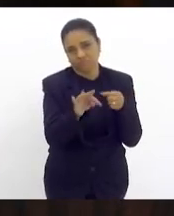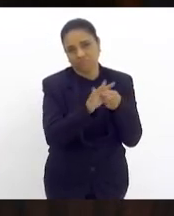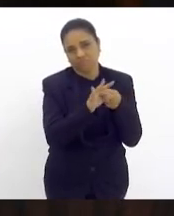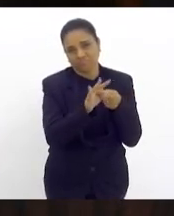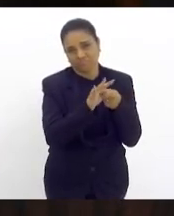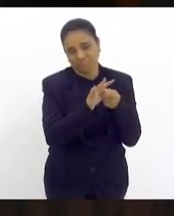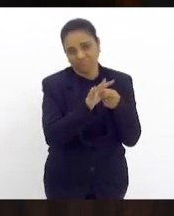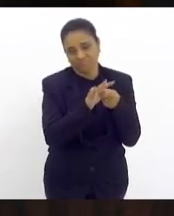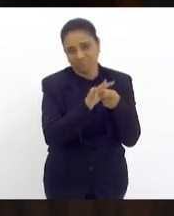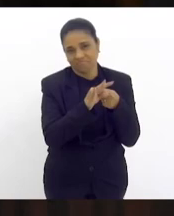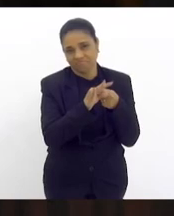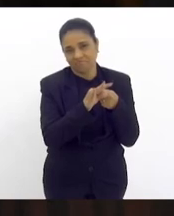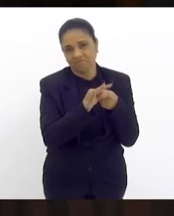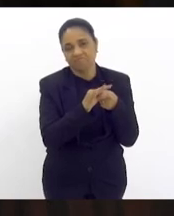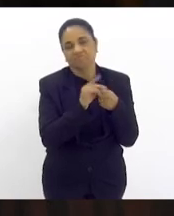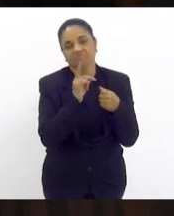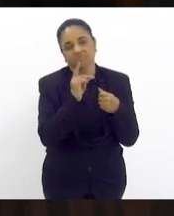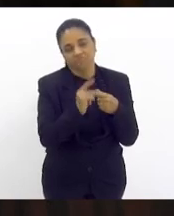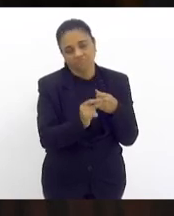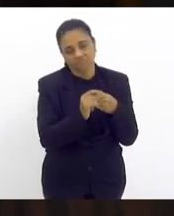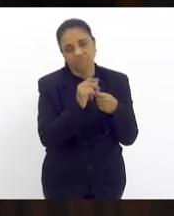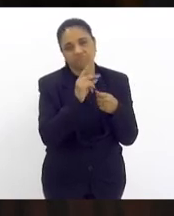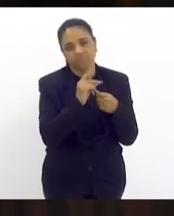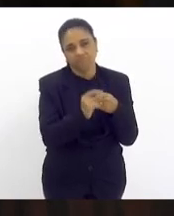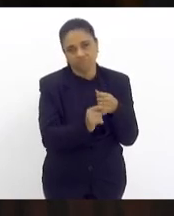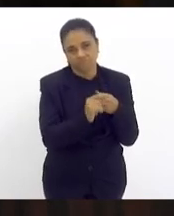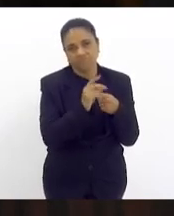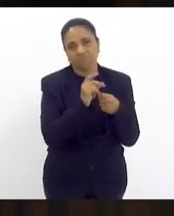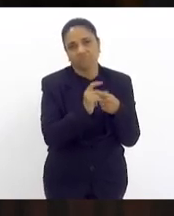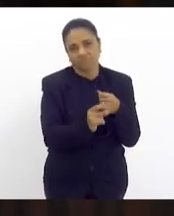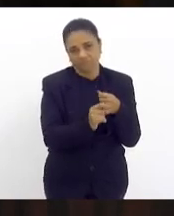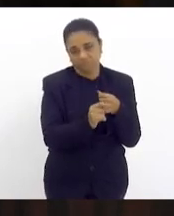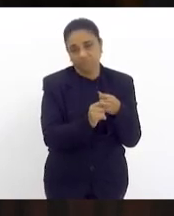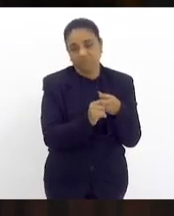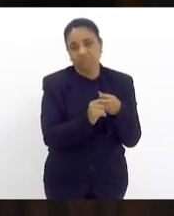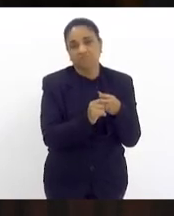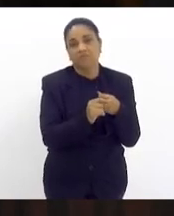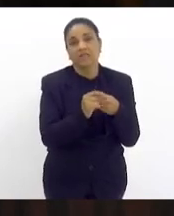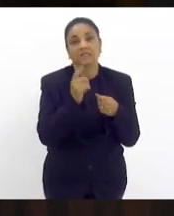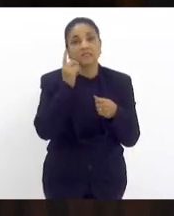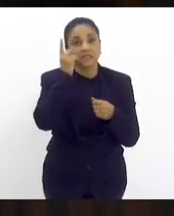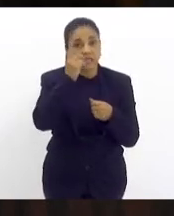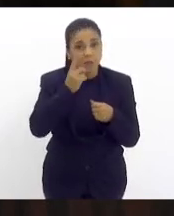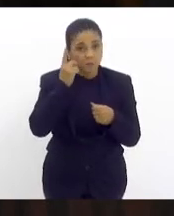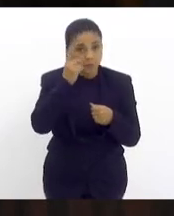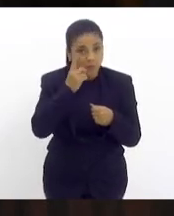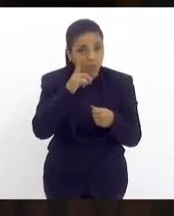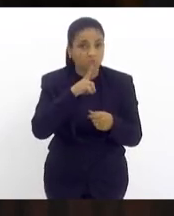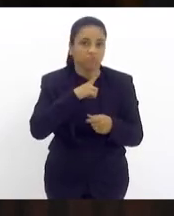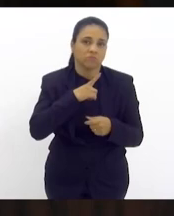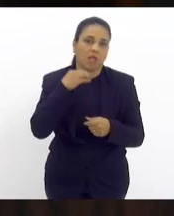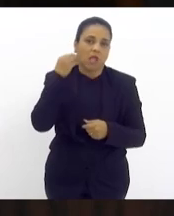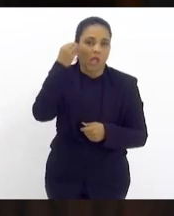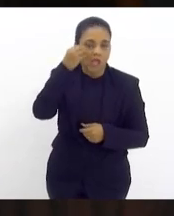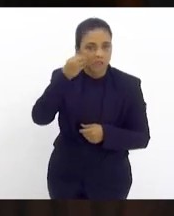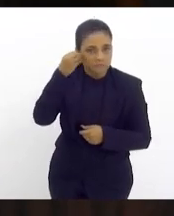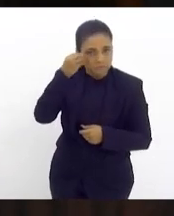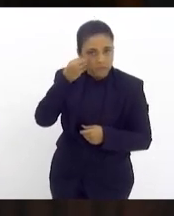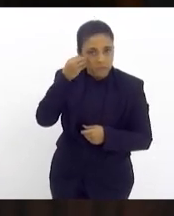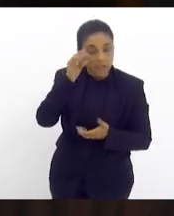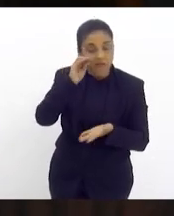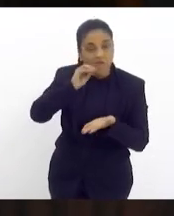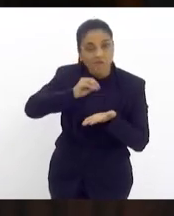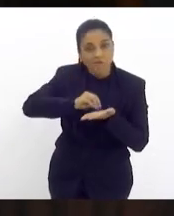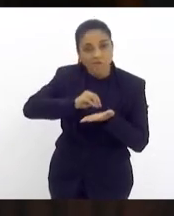certo tá travada muito tempo tá E só um deputados que tem experiência e que tá